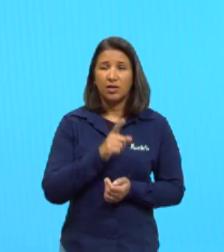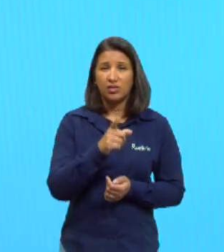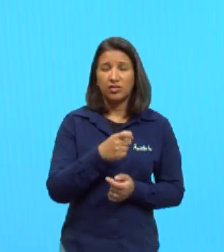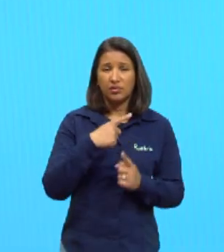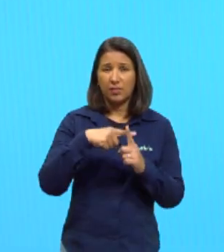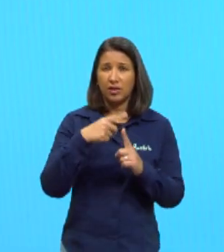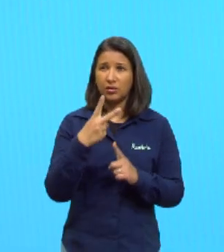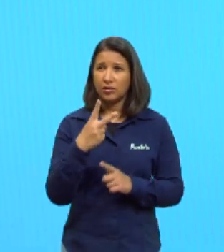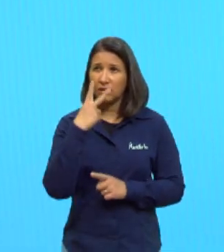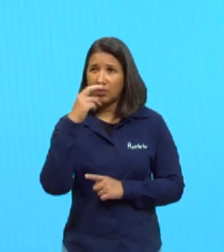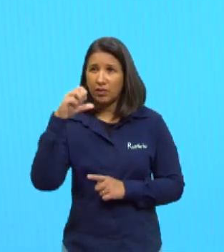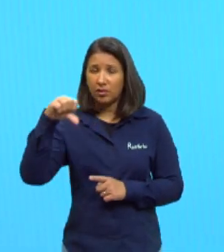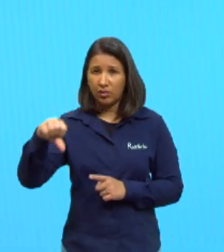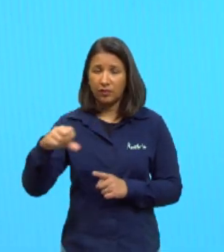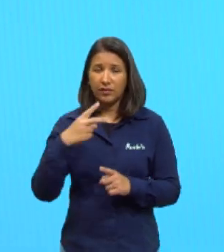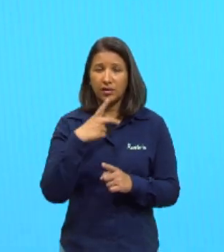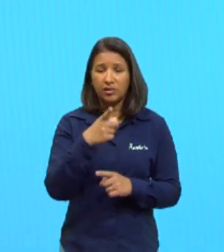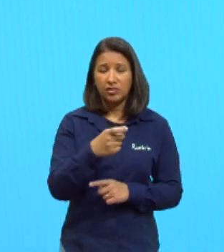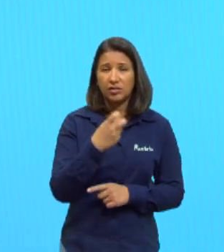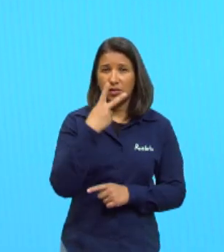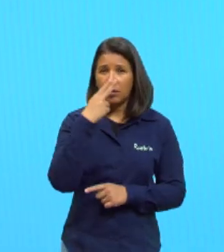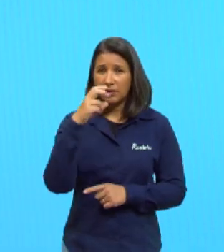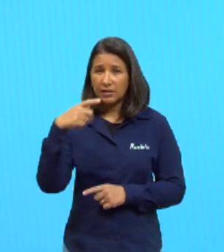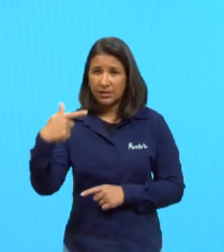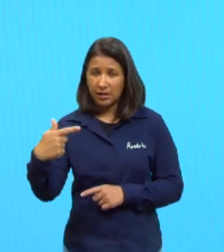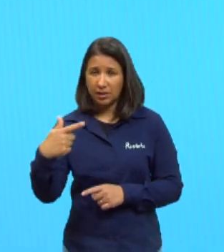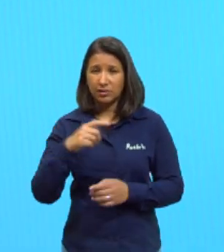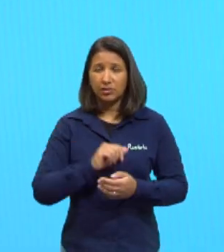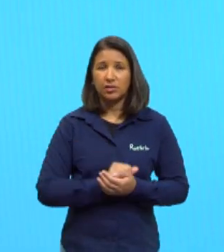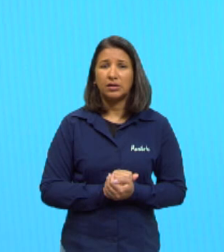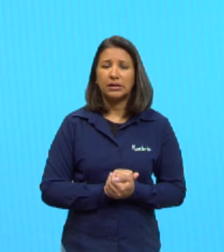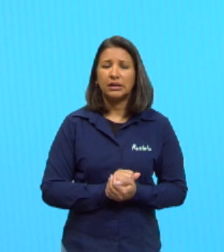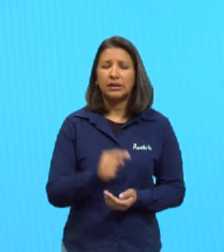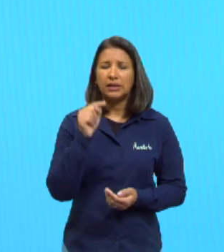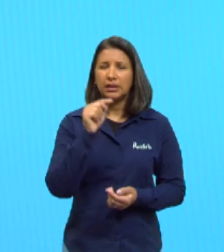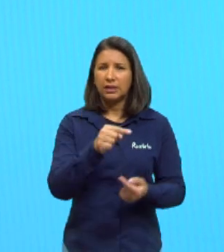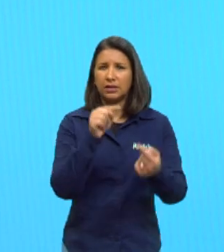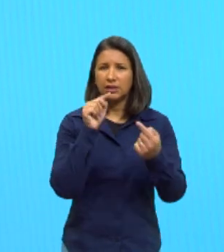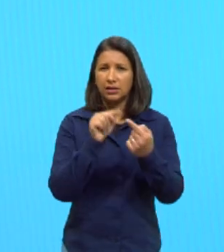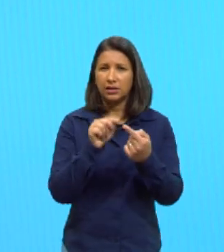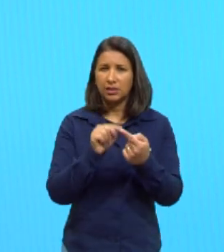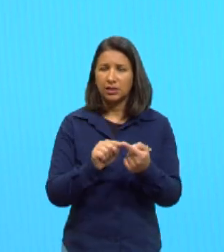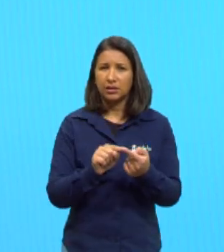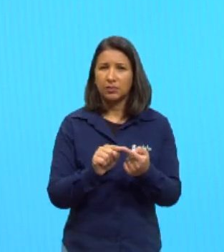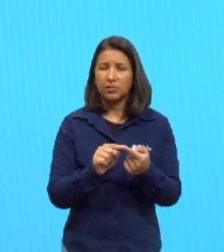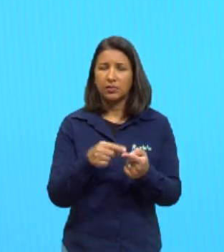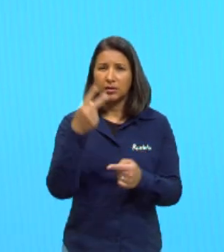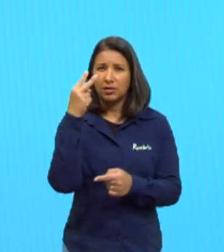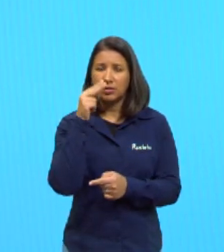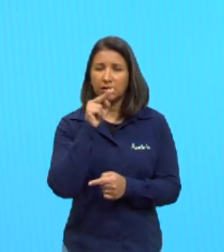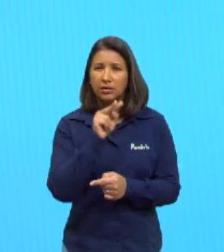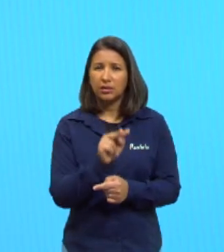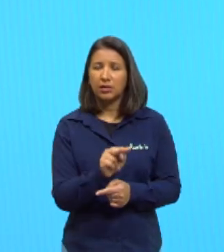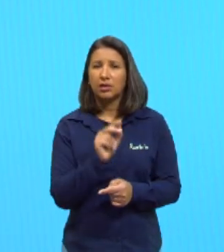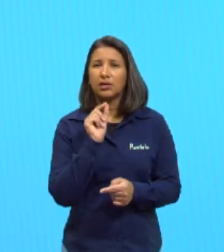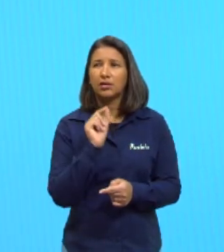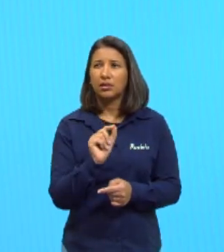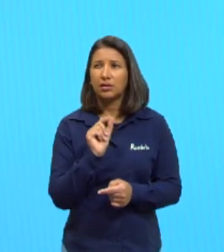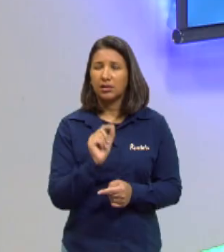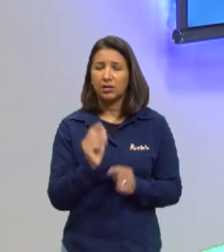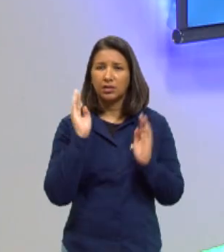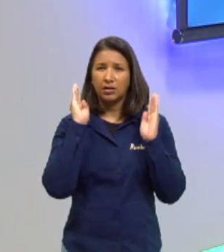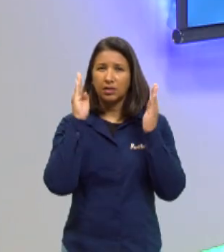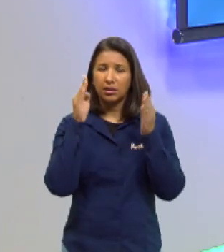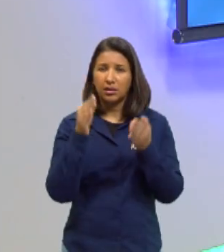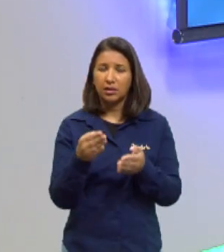a 9, x igual a 7. E nesse caso, né, se nós olharmos direto